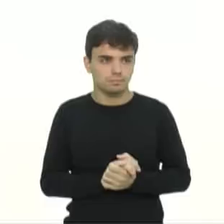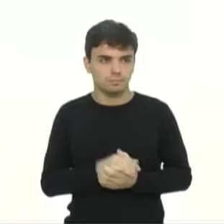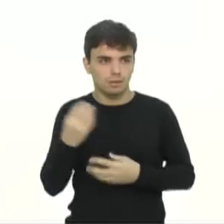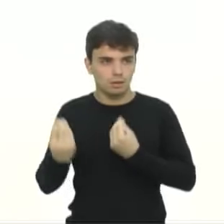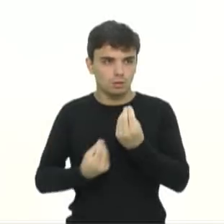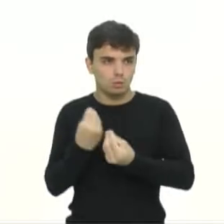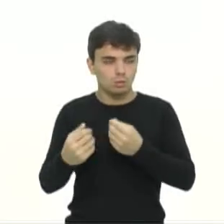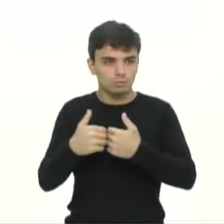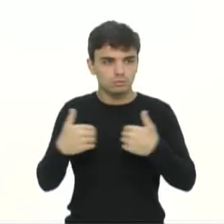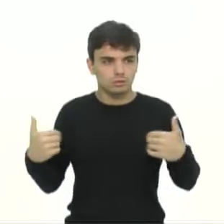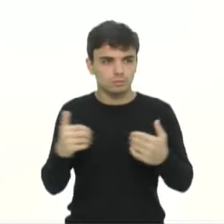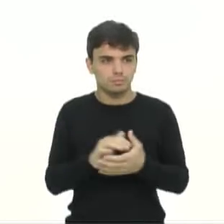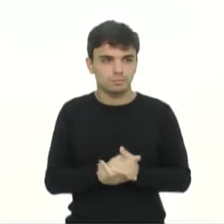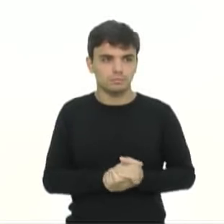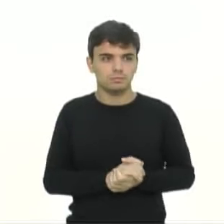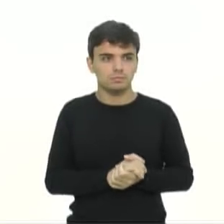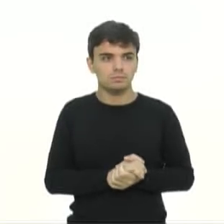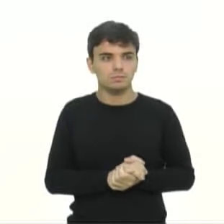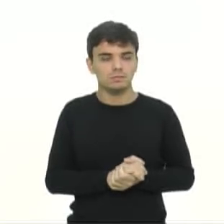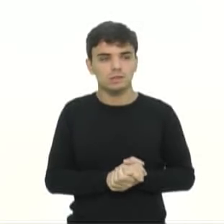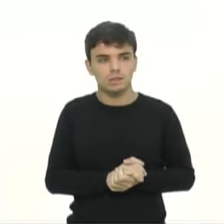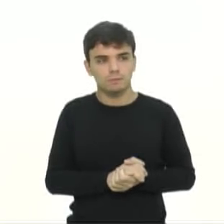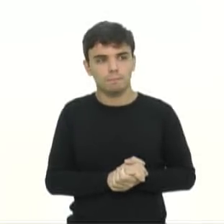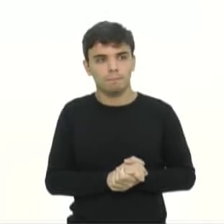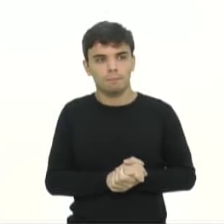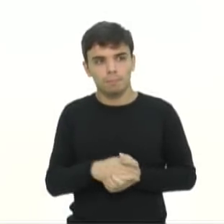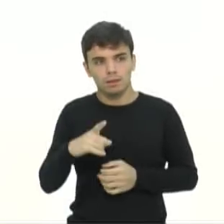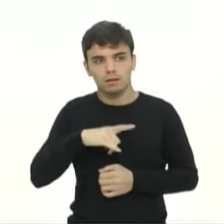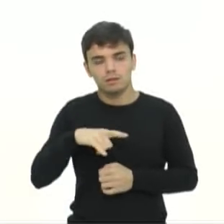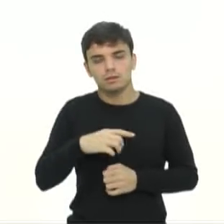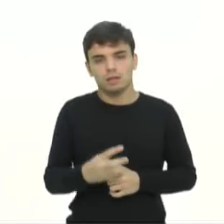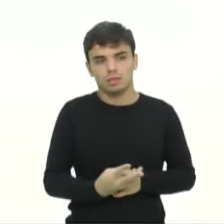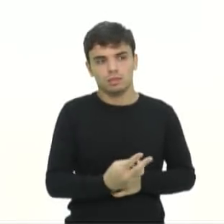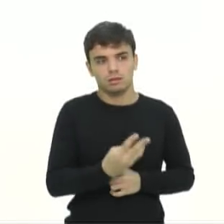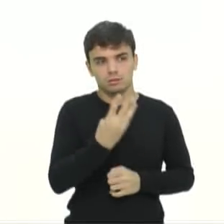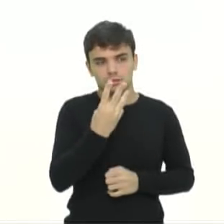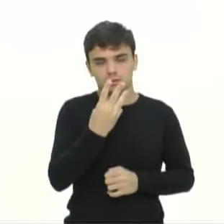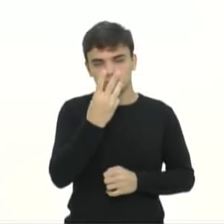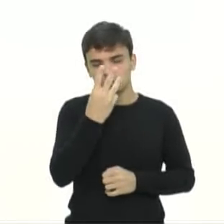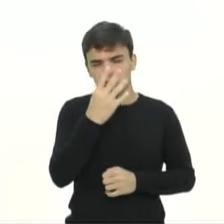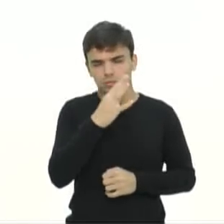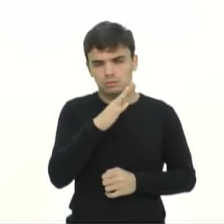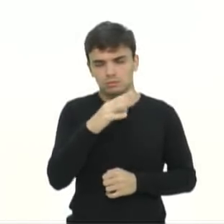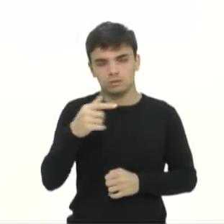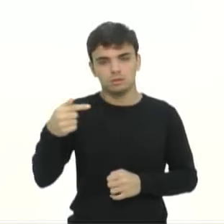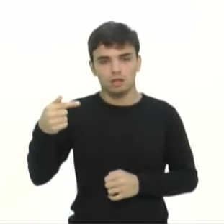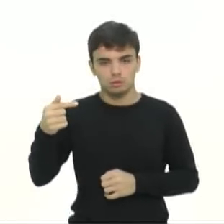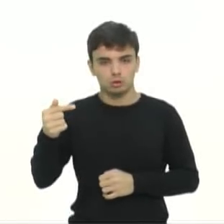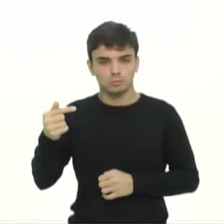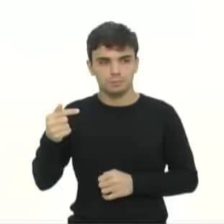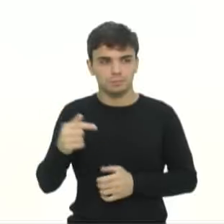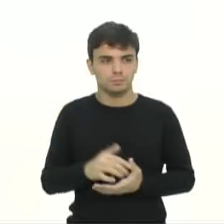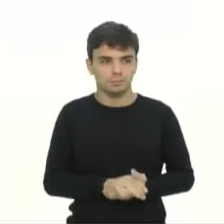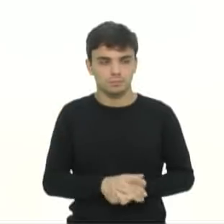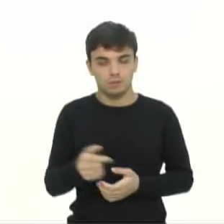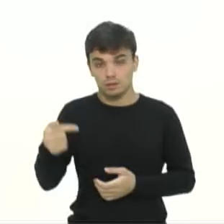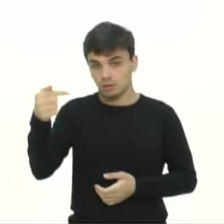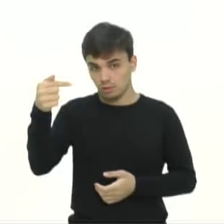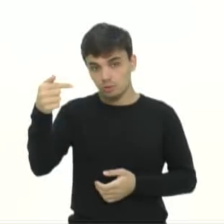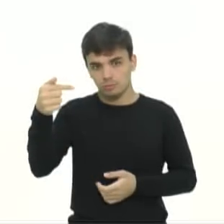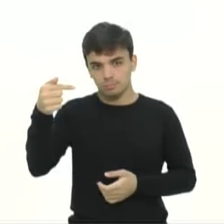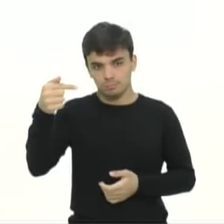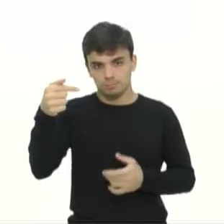são divididos? Então, tem todas as categorias aqui. Então, temos 3, 6, 7, 1, 2, 3, 4, 5, 6, 7.